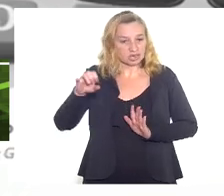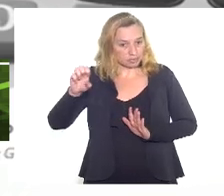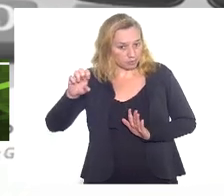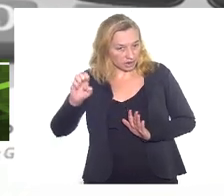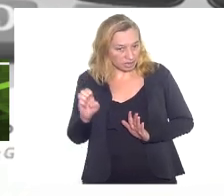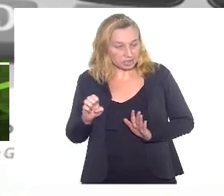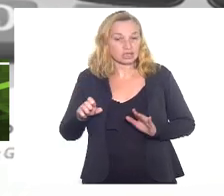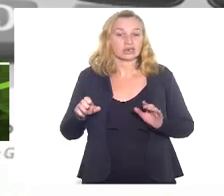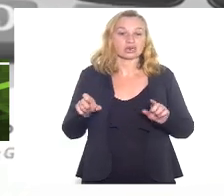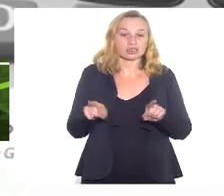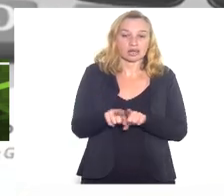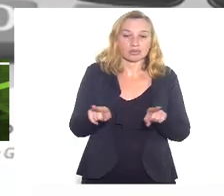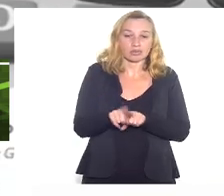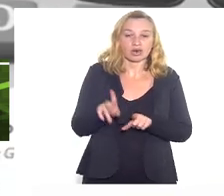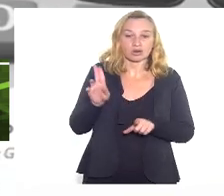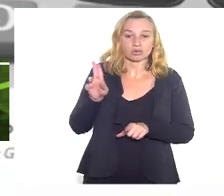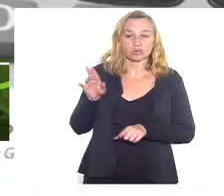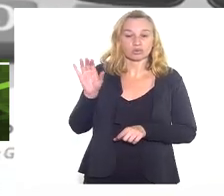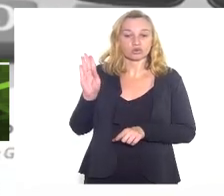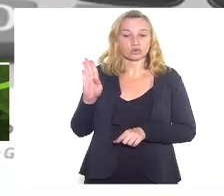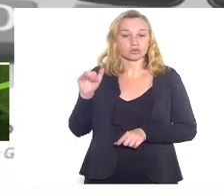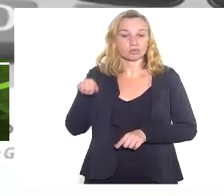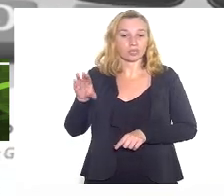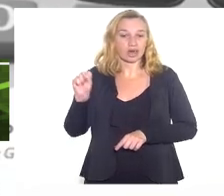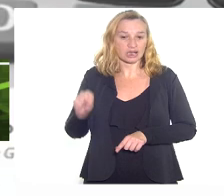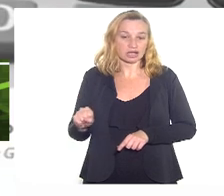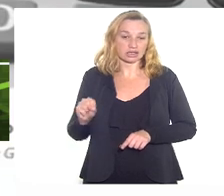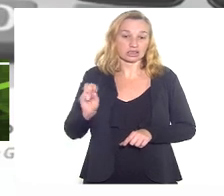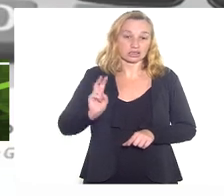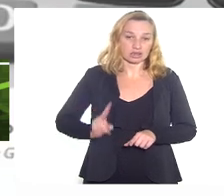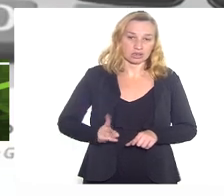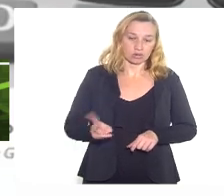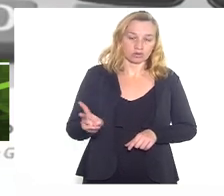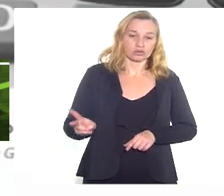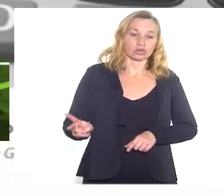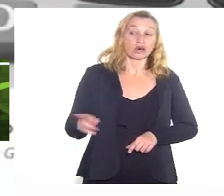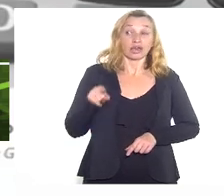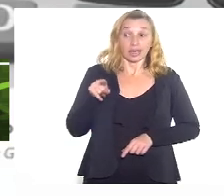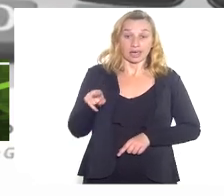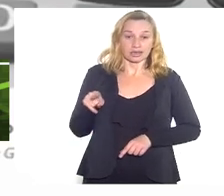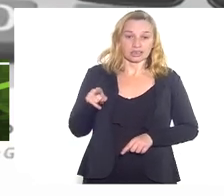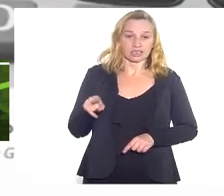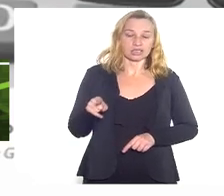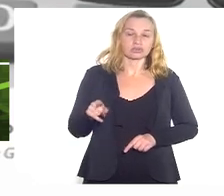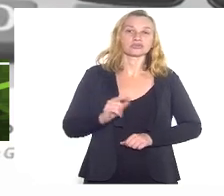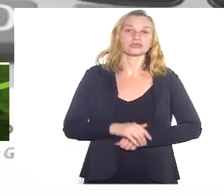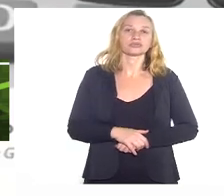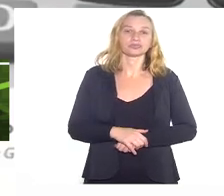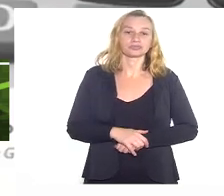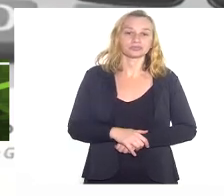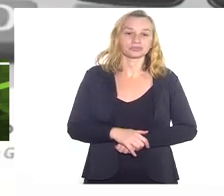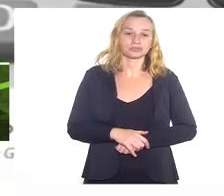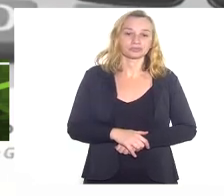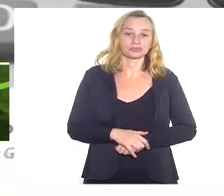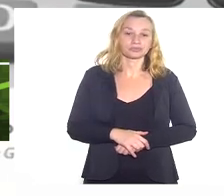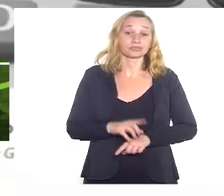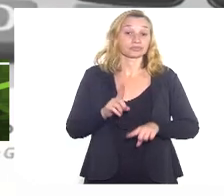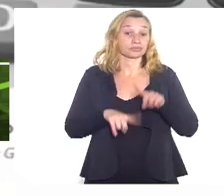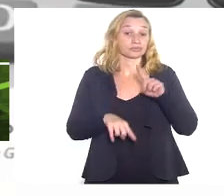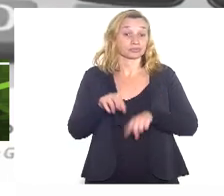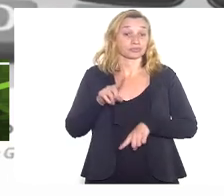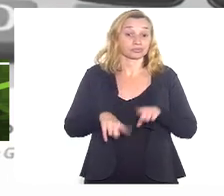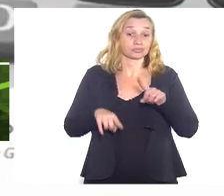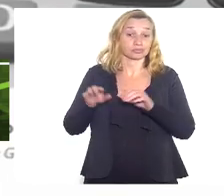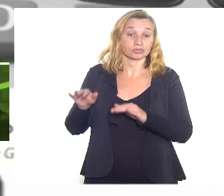também os bens de caráter permanente. E esses são aqueles equipamentos